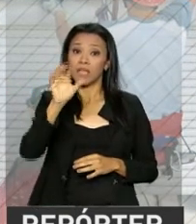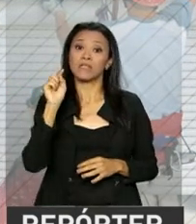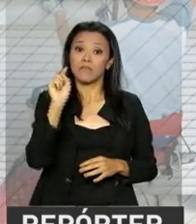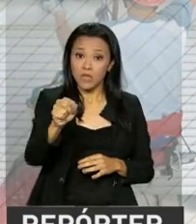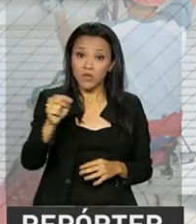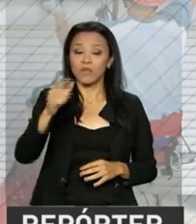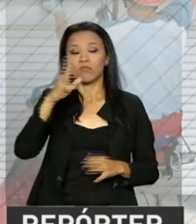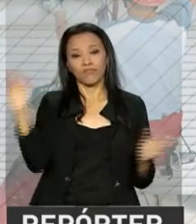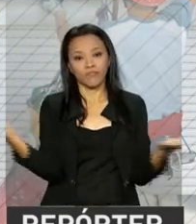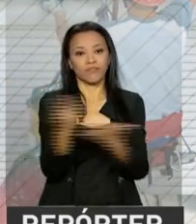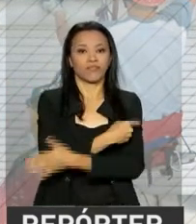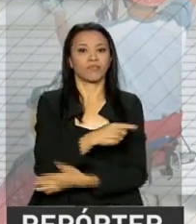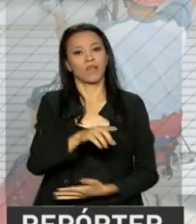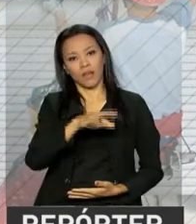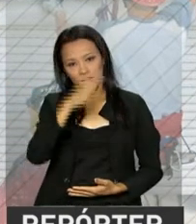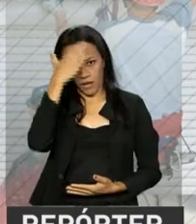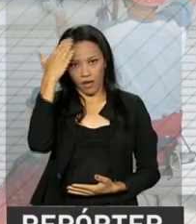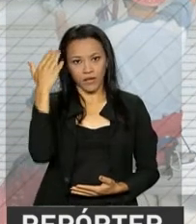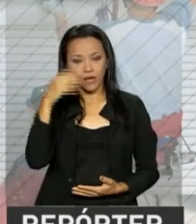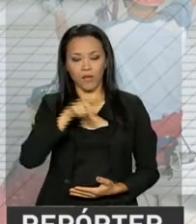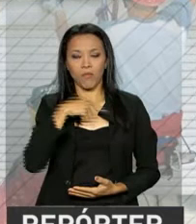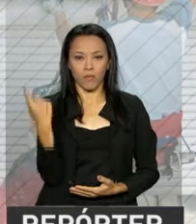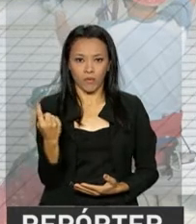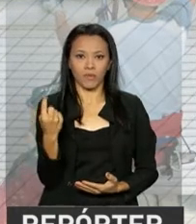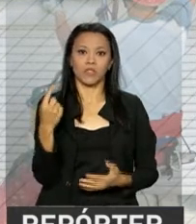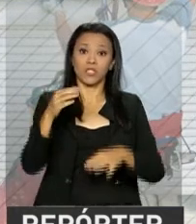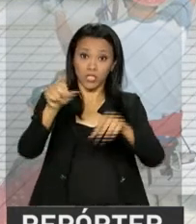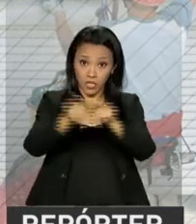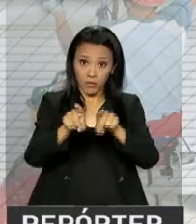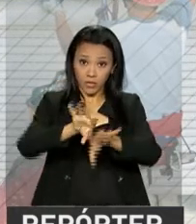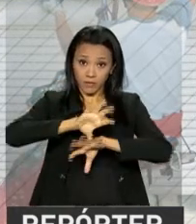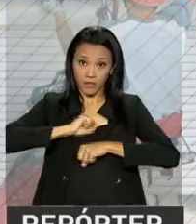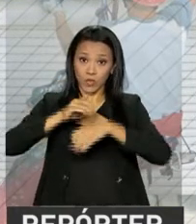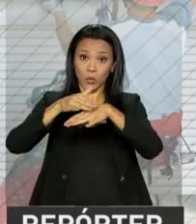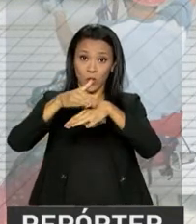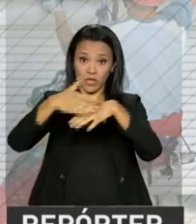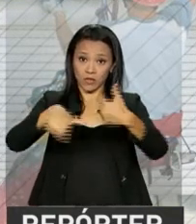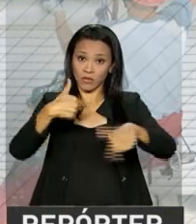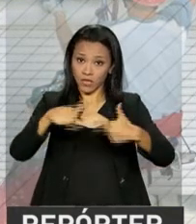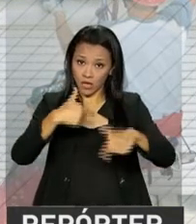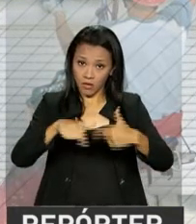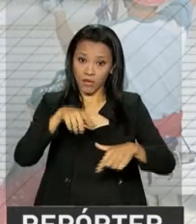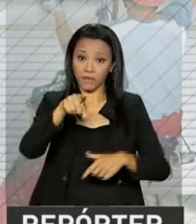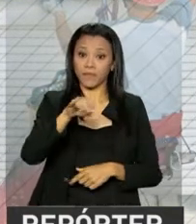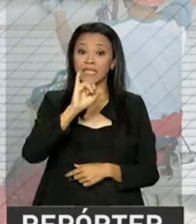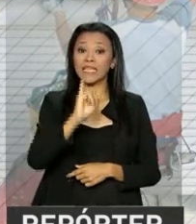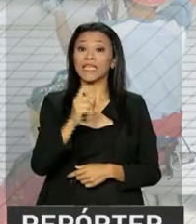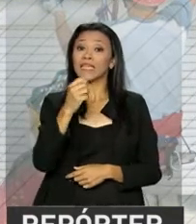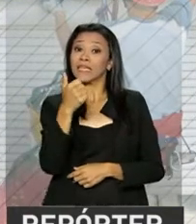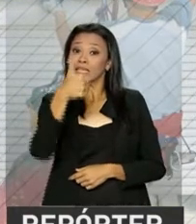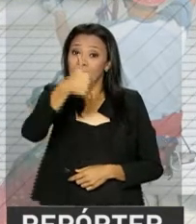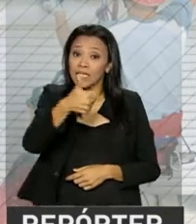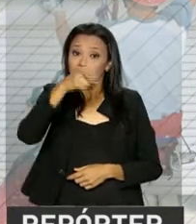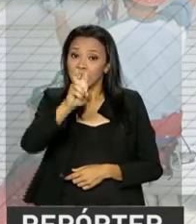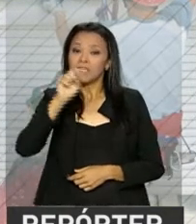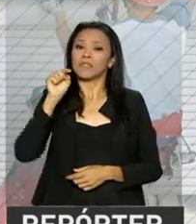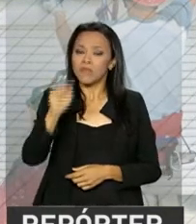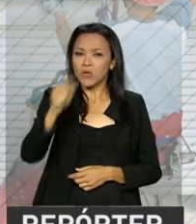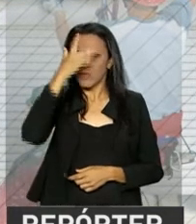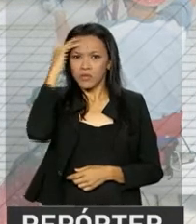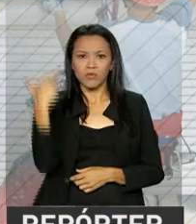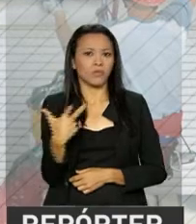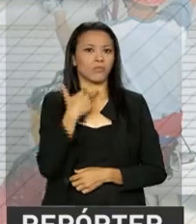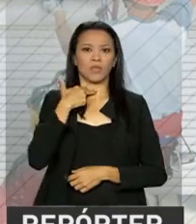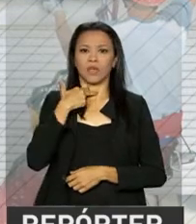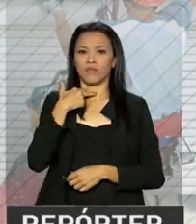trabalho e doenças do trabalho que resultaram em 15 mil incapacitações permanentes e duas mil